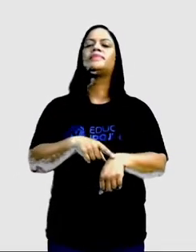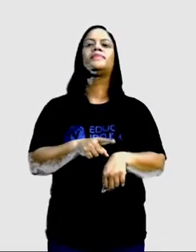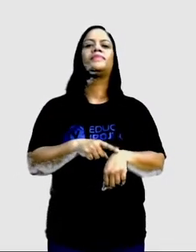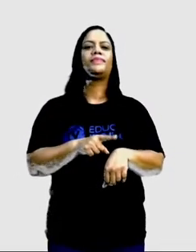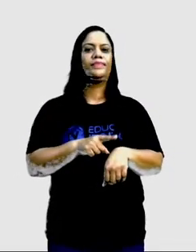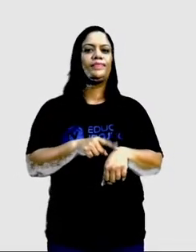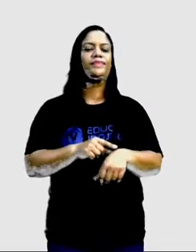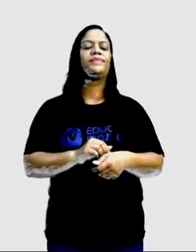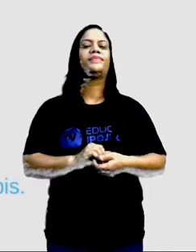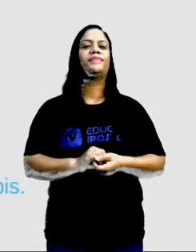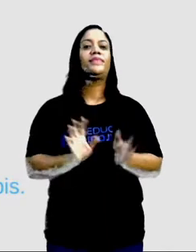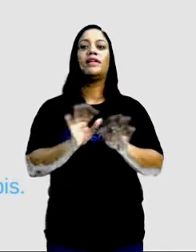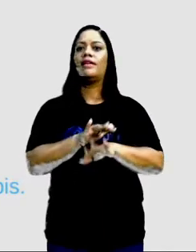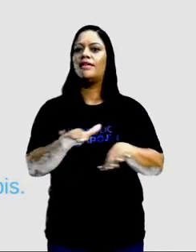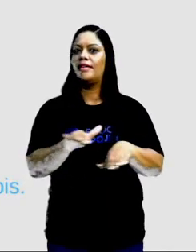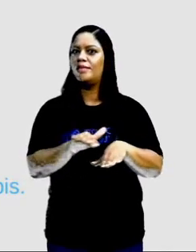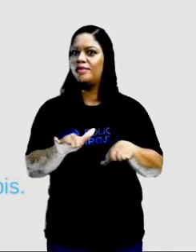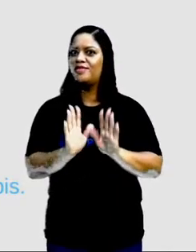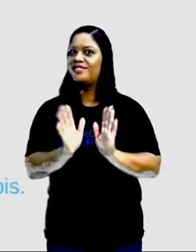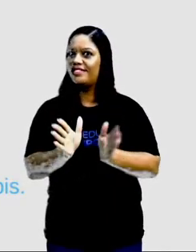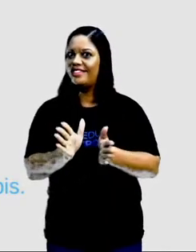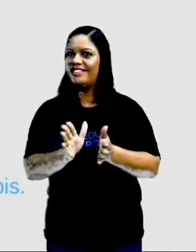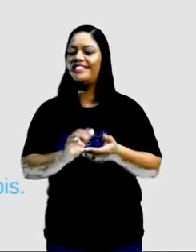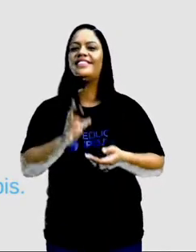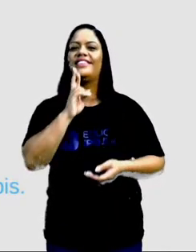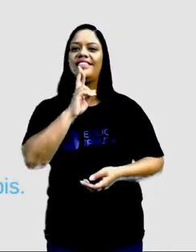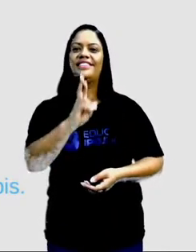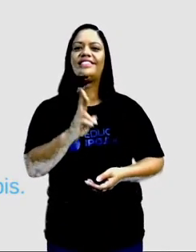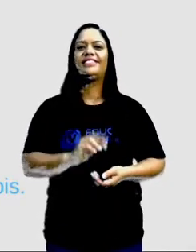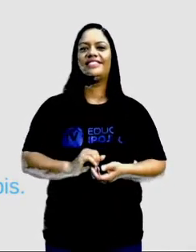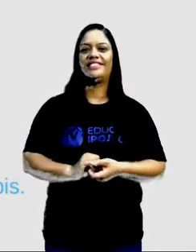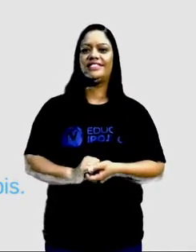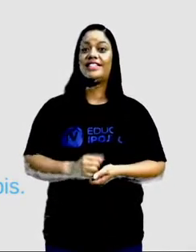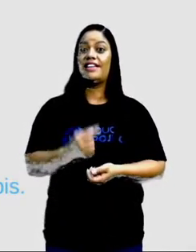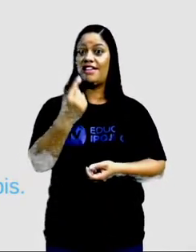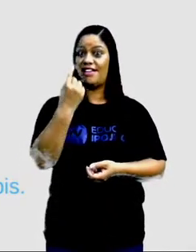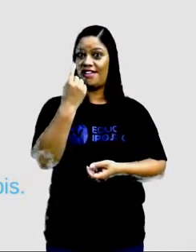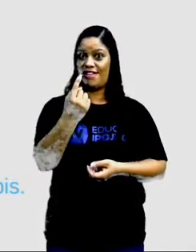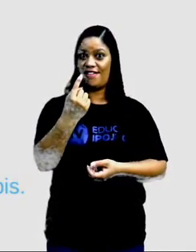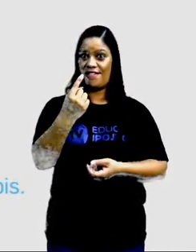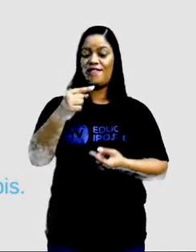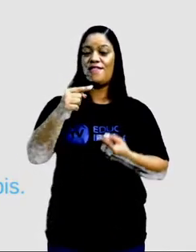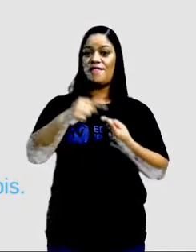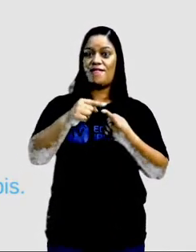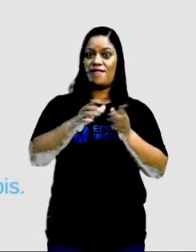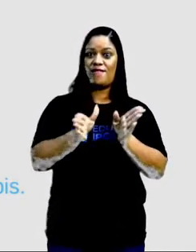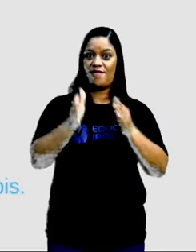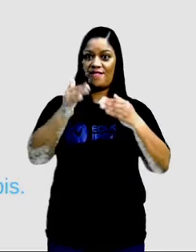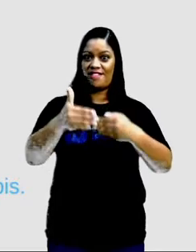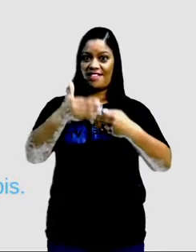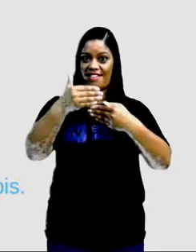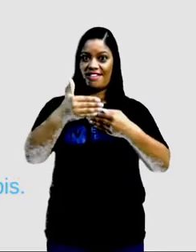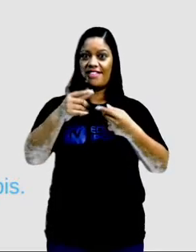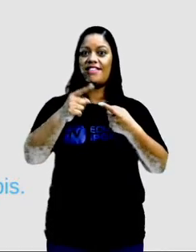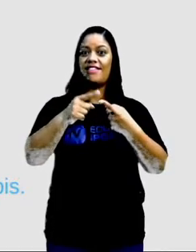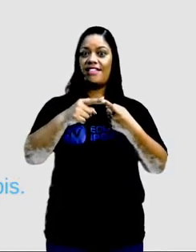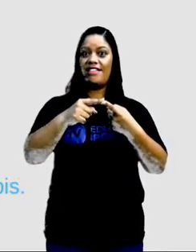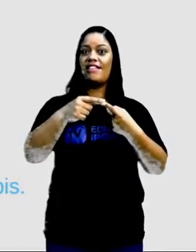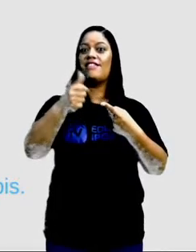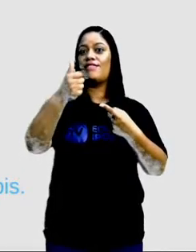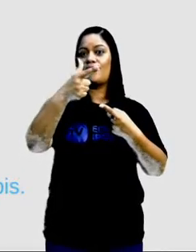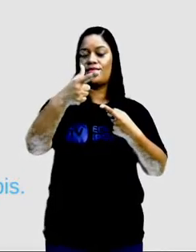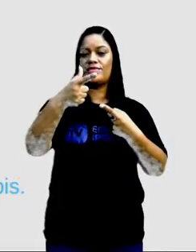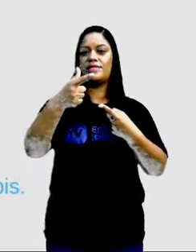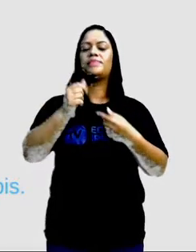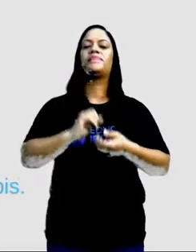bem, tempo esgotado. Vamos lá para a resposta. Em uma caixa há 12 lápis. Quantos lápis há em duas caixas?